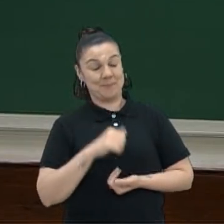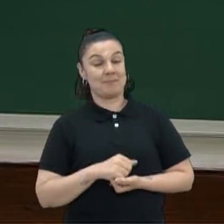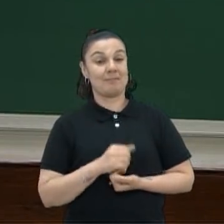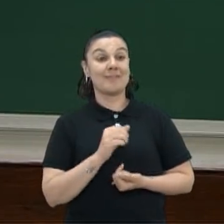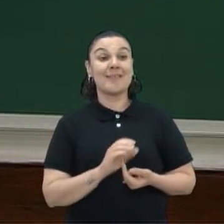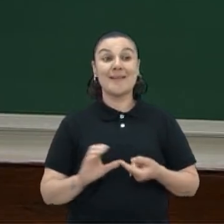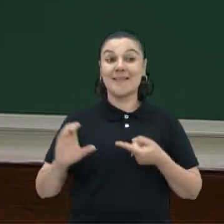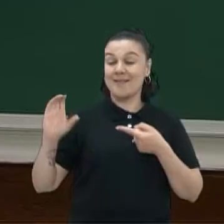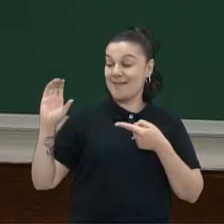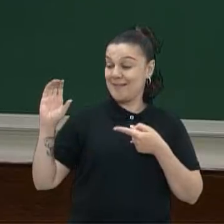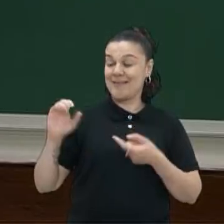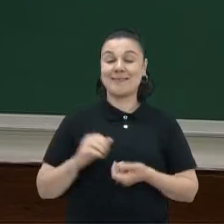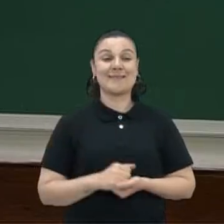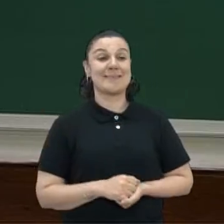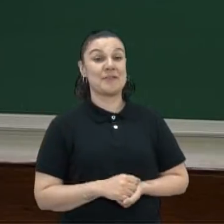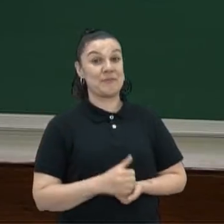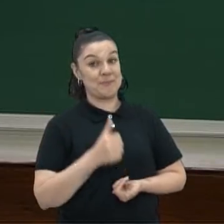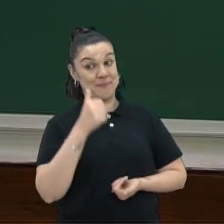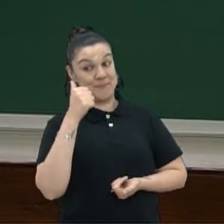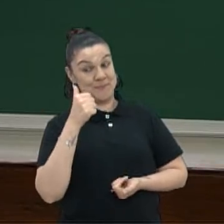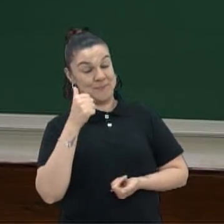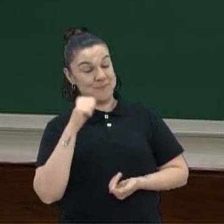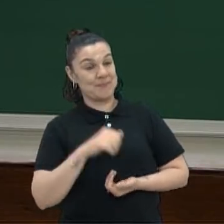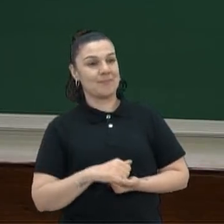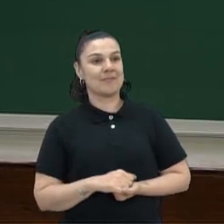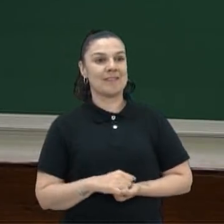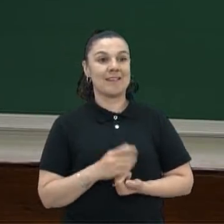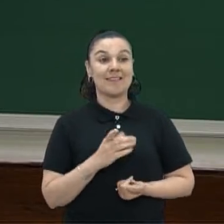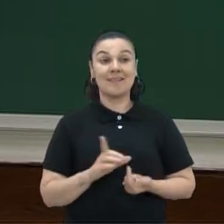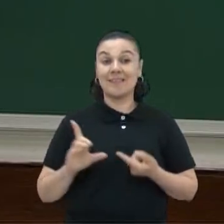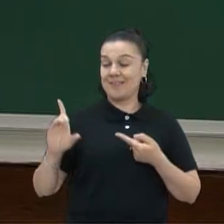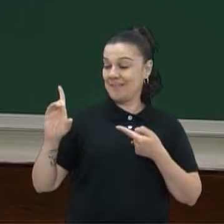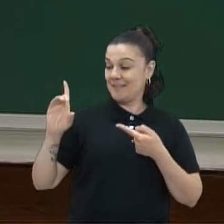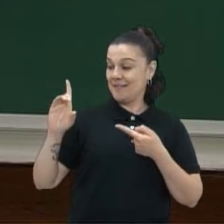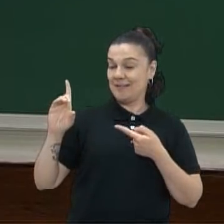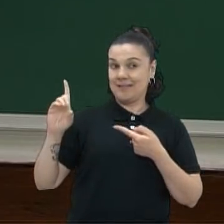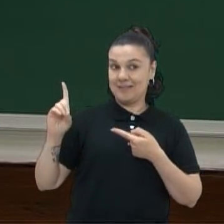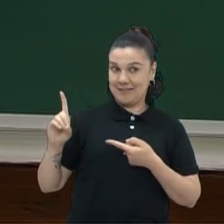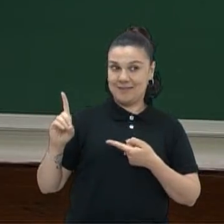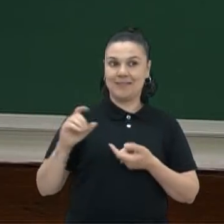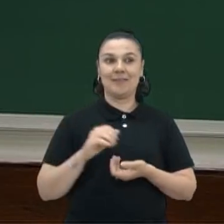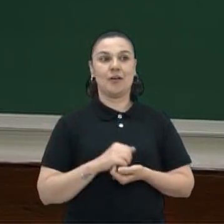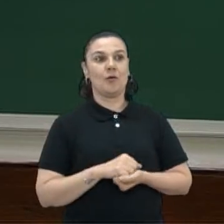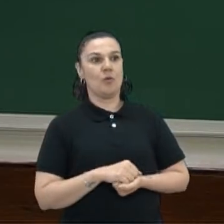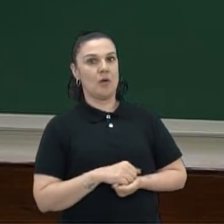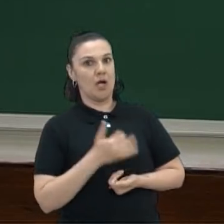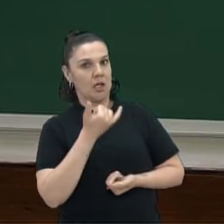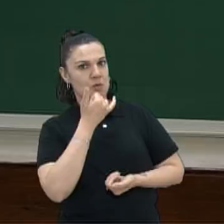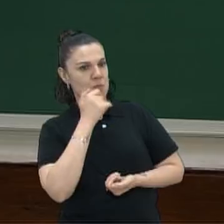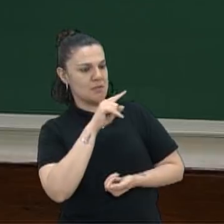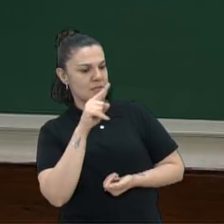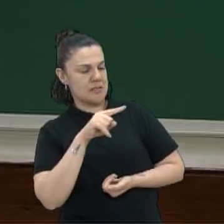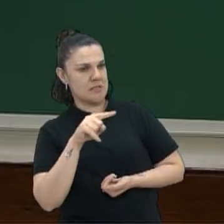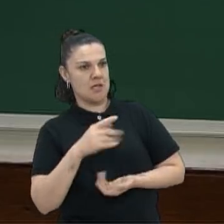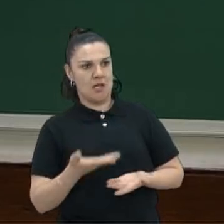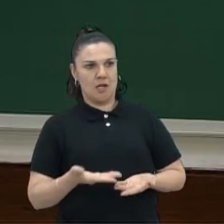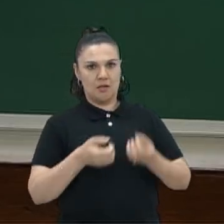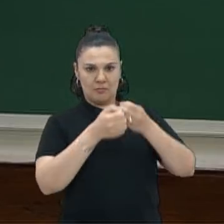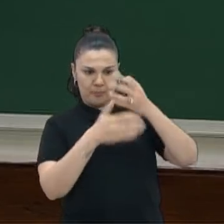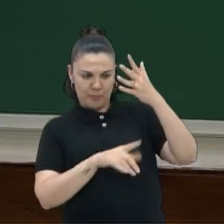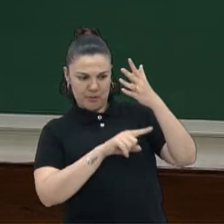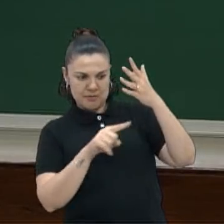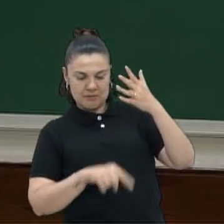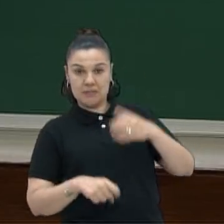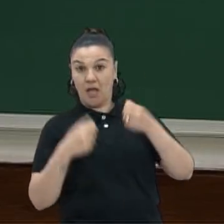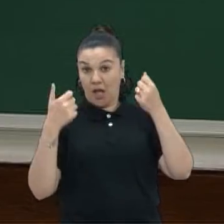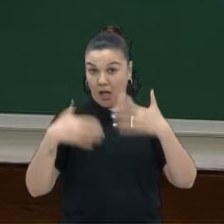pluvial, letra C, erosão fluvial, letra D, opa, desculpa, né? Já pensou se tivesse até